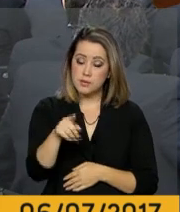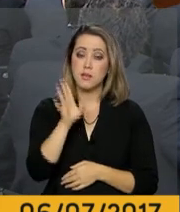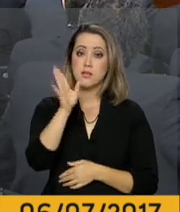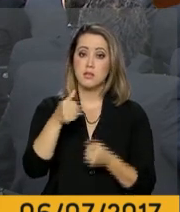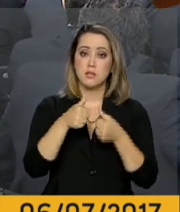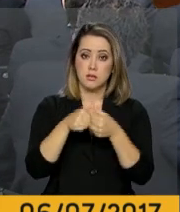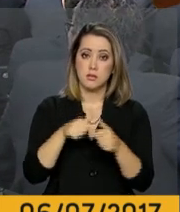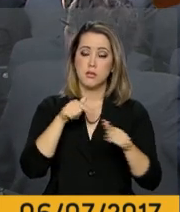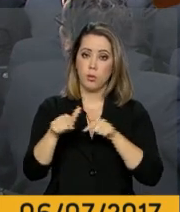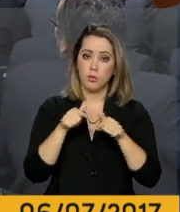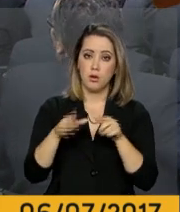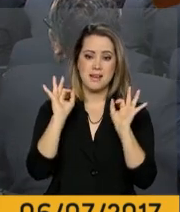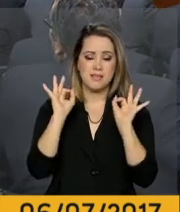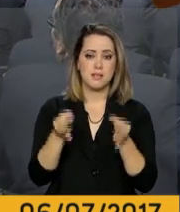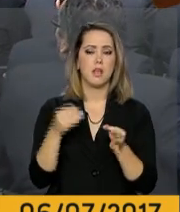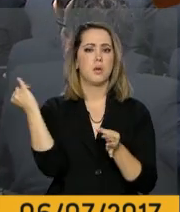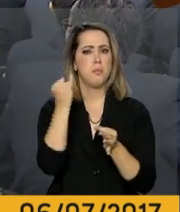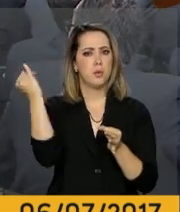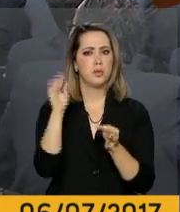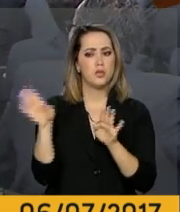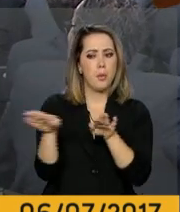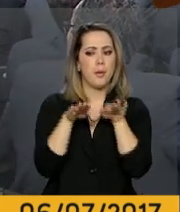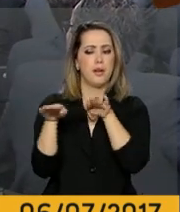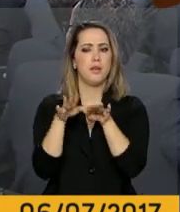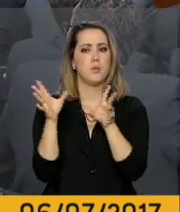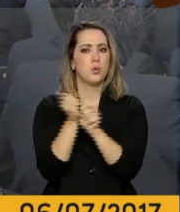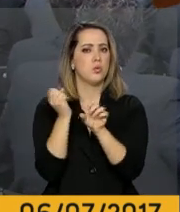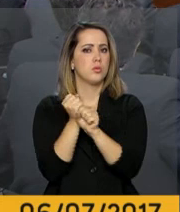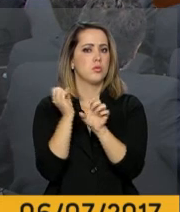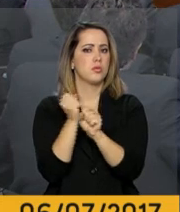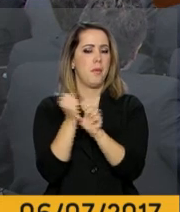é importante para o equilíbrio das contas públicas